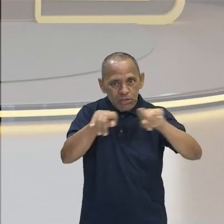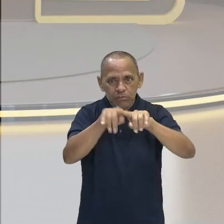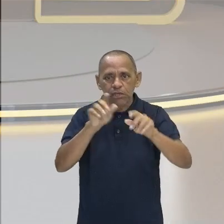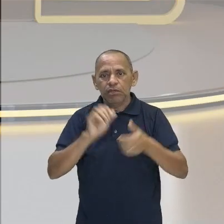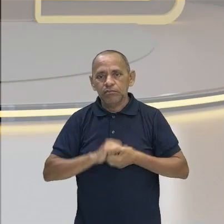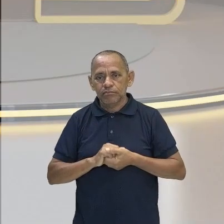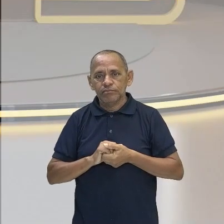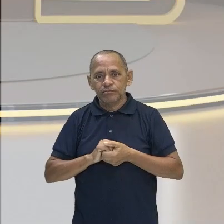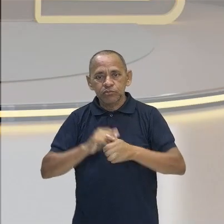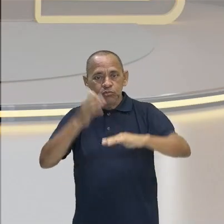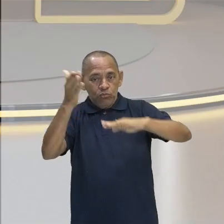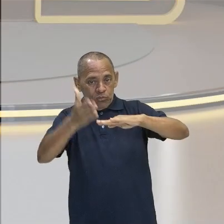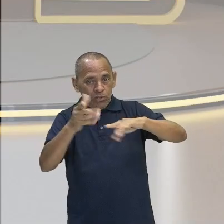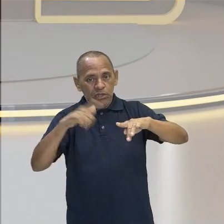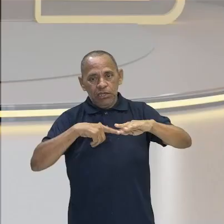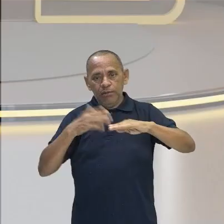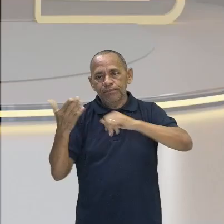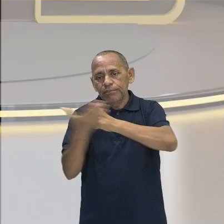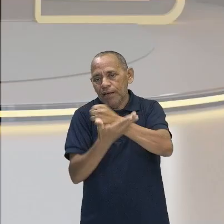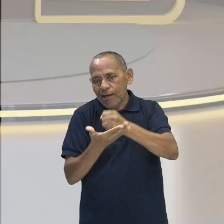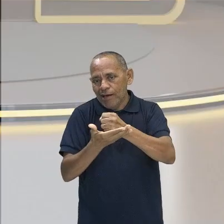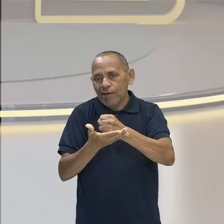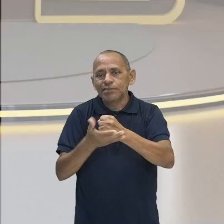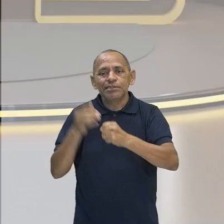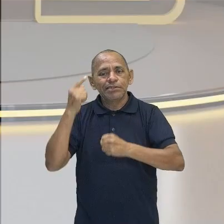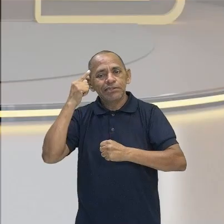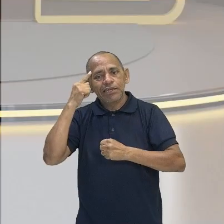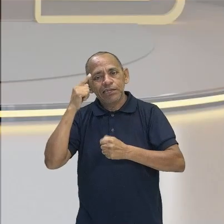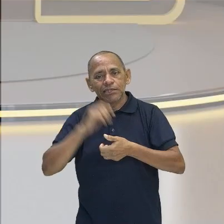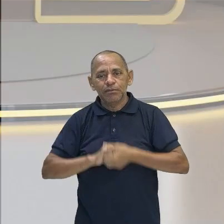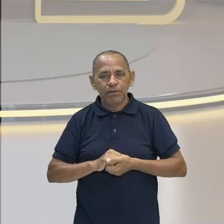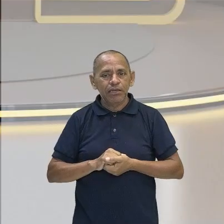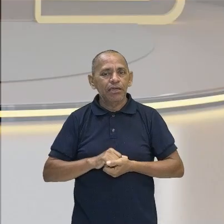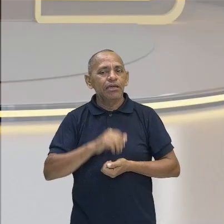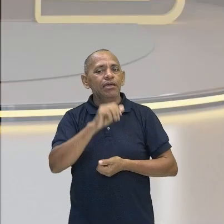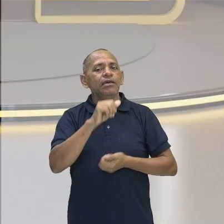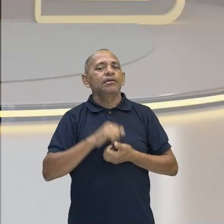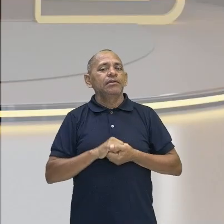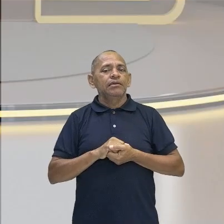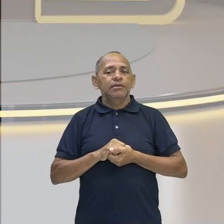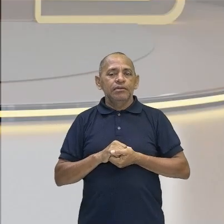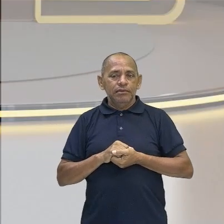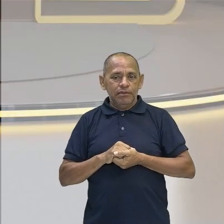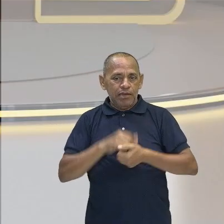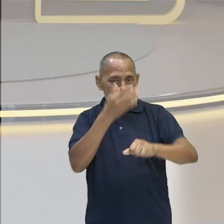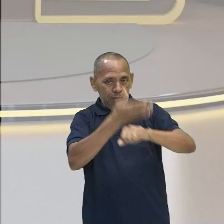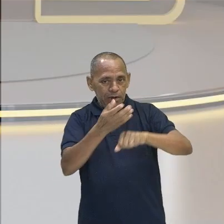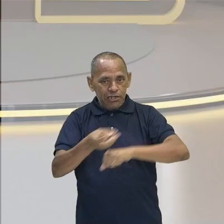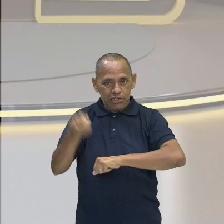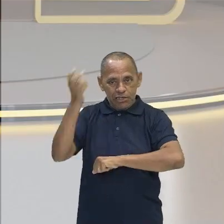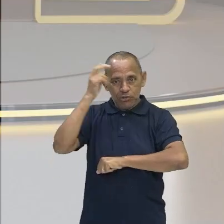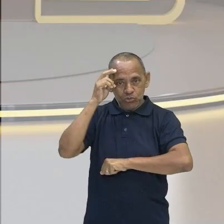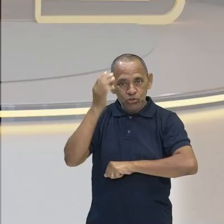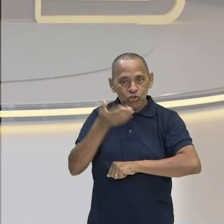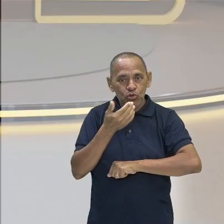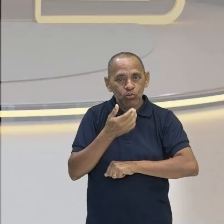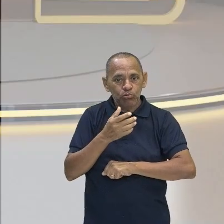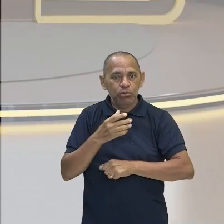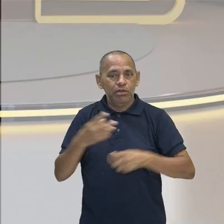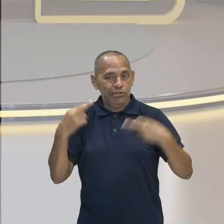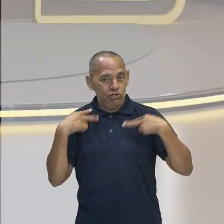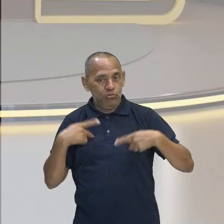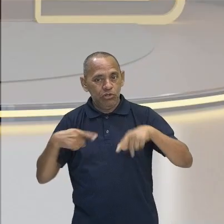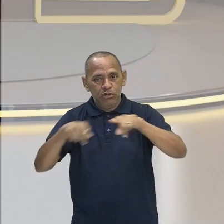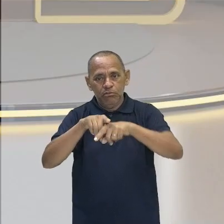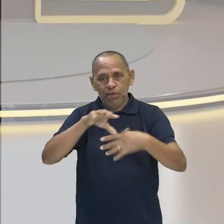aí como base, como ideia, a antropofagia. E professora Joyce, um detalhe na obra é que ele não